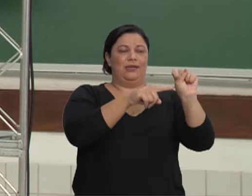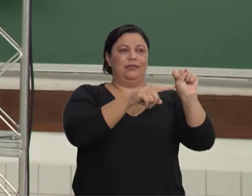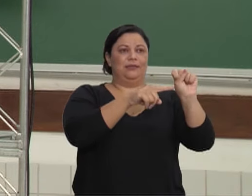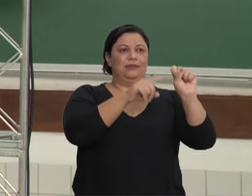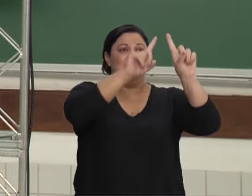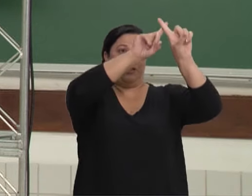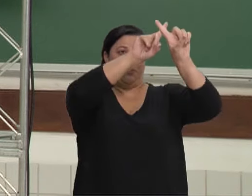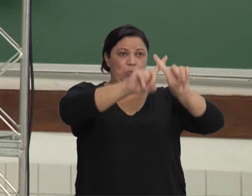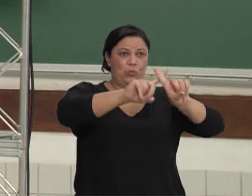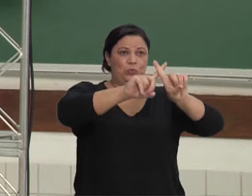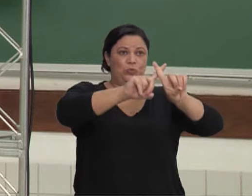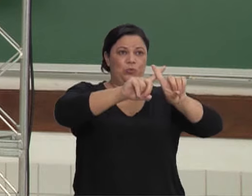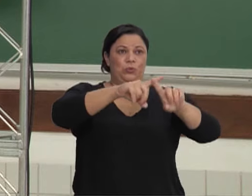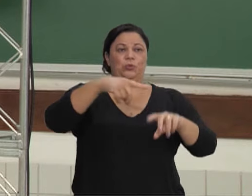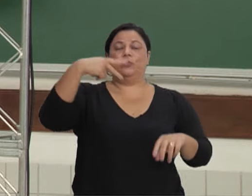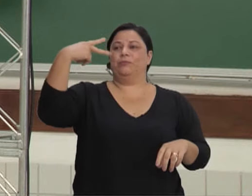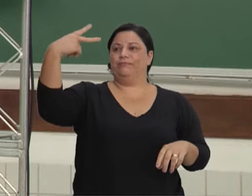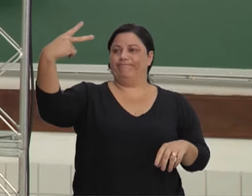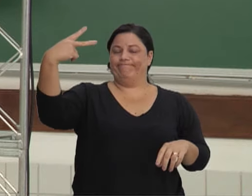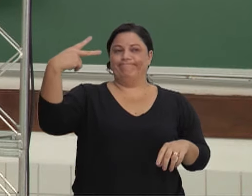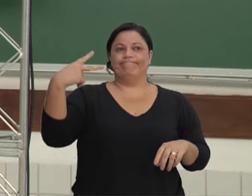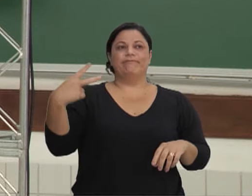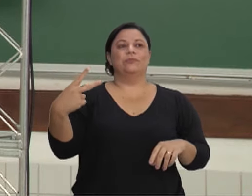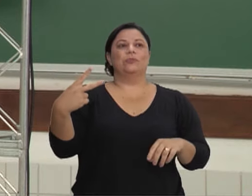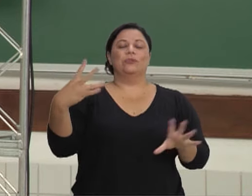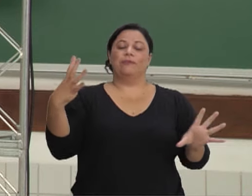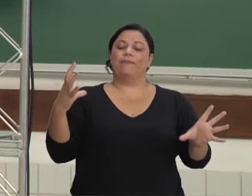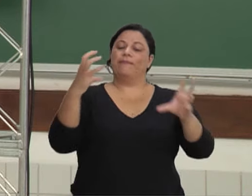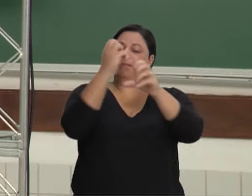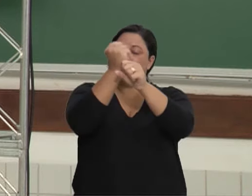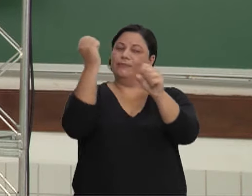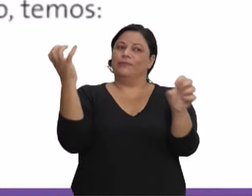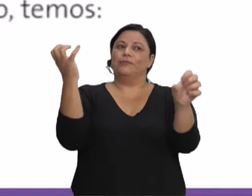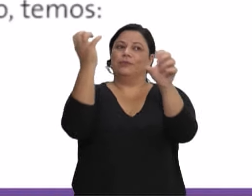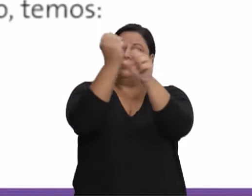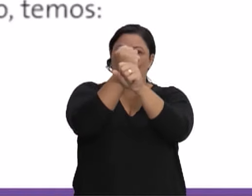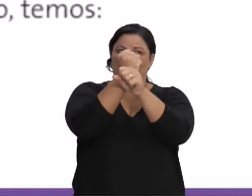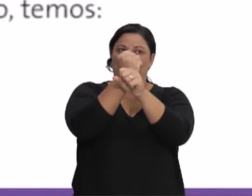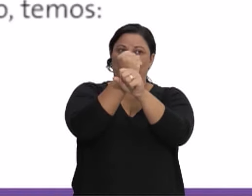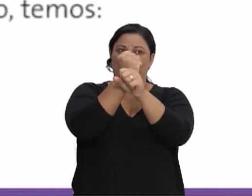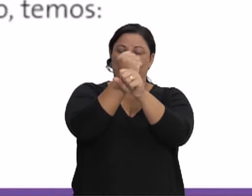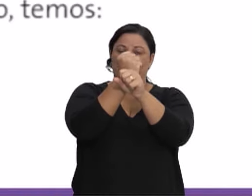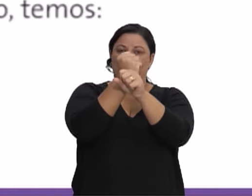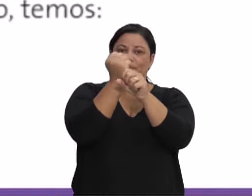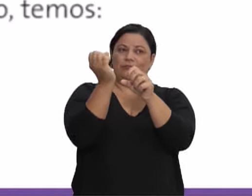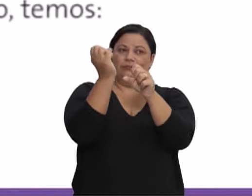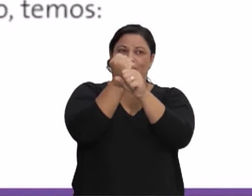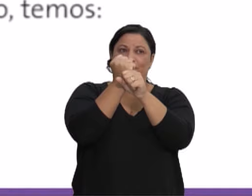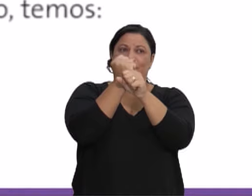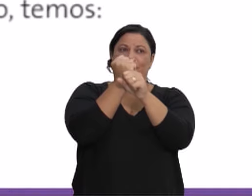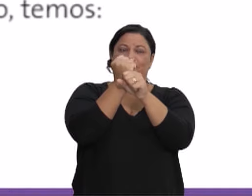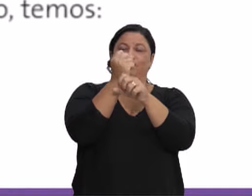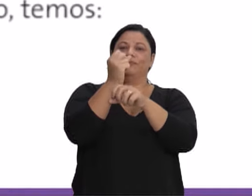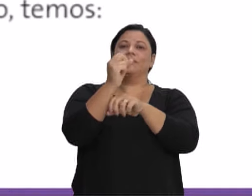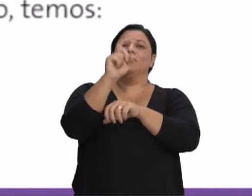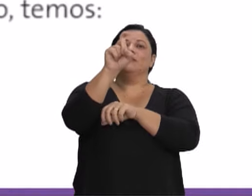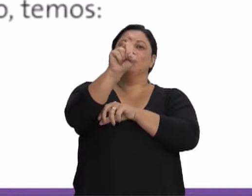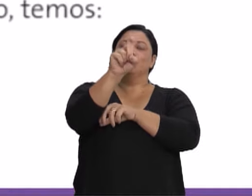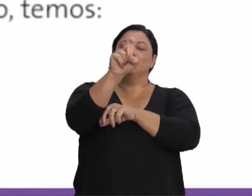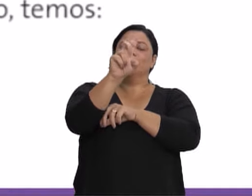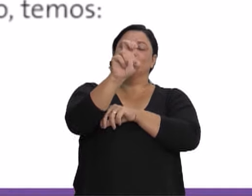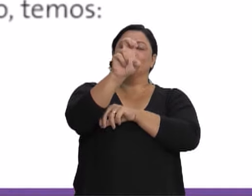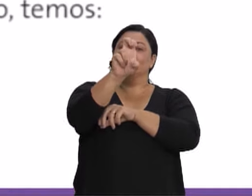de S por 2. Depois, somou as duas equações. Vou ficar com